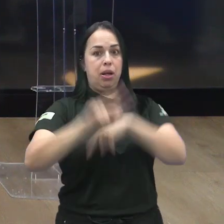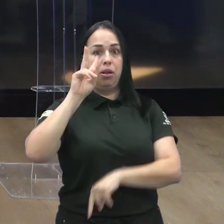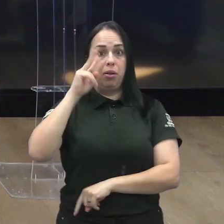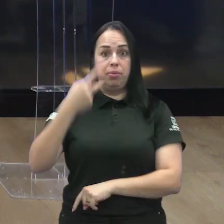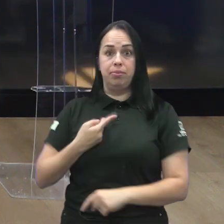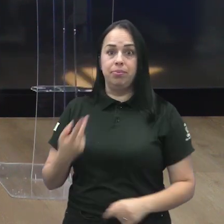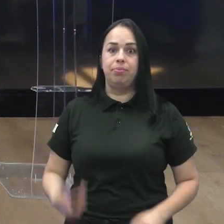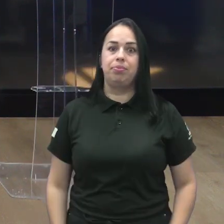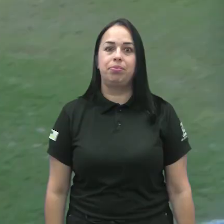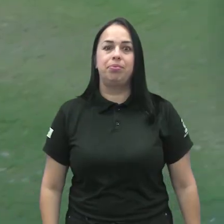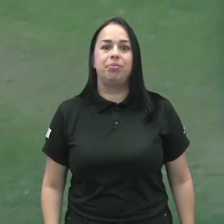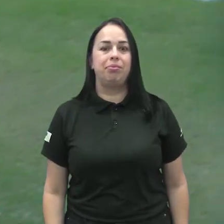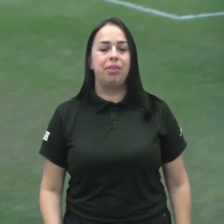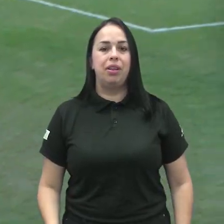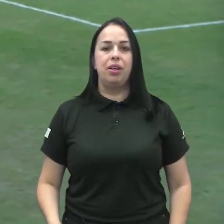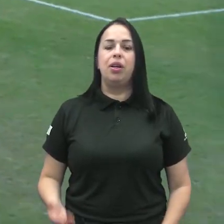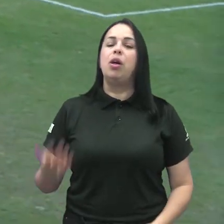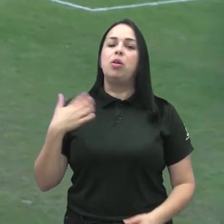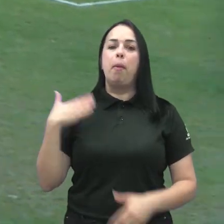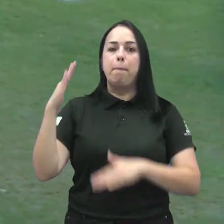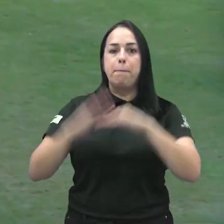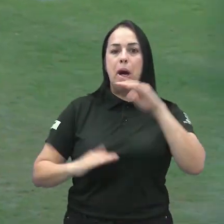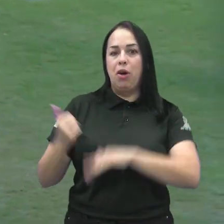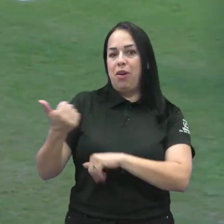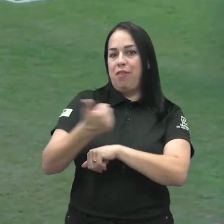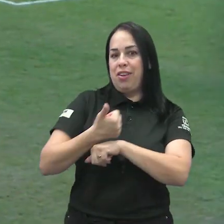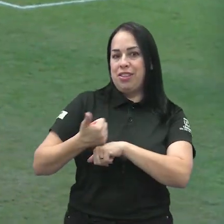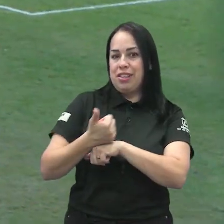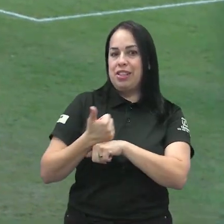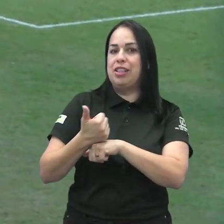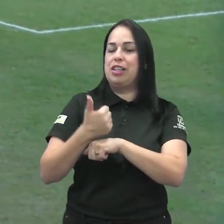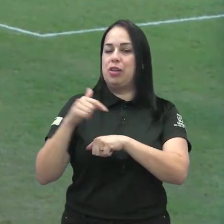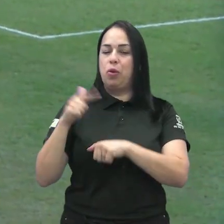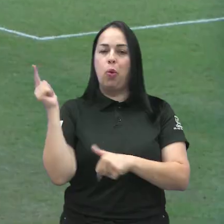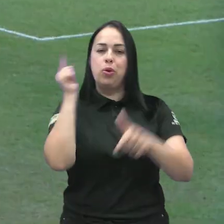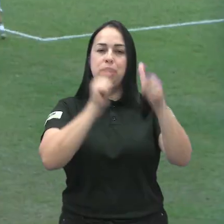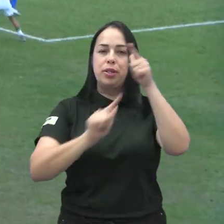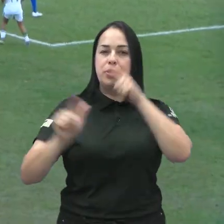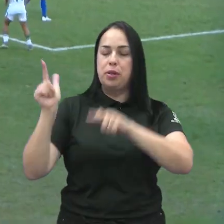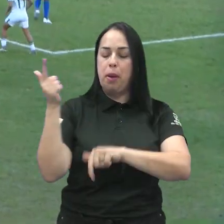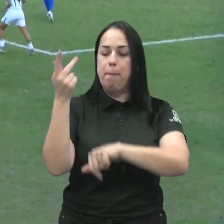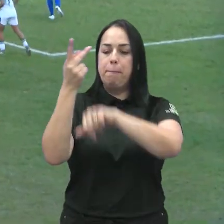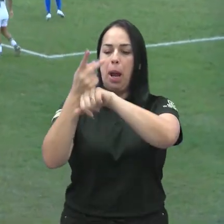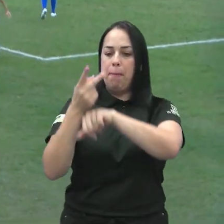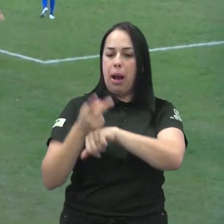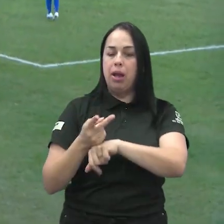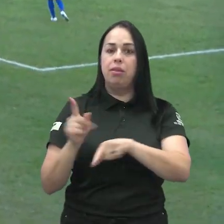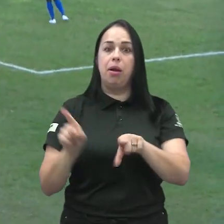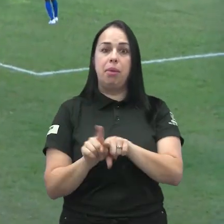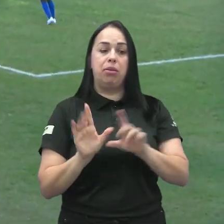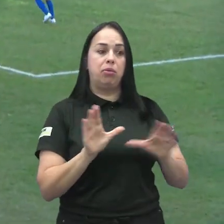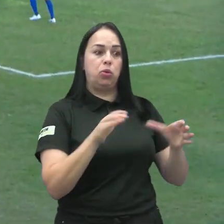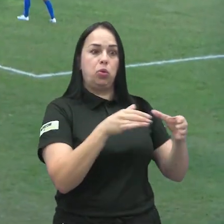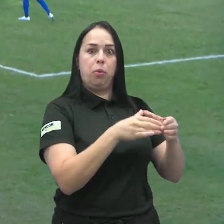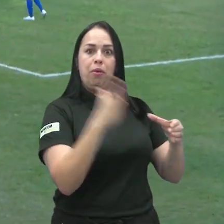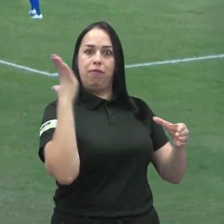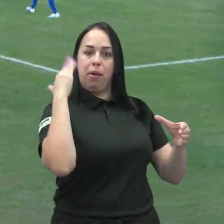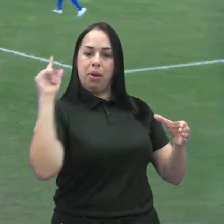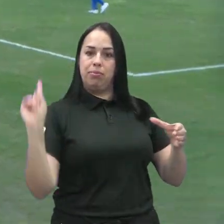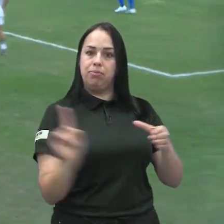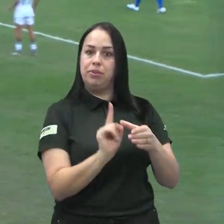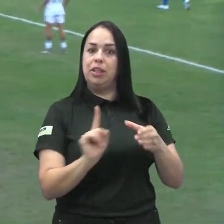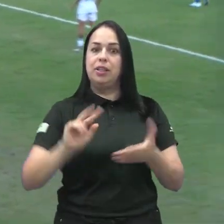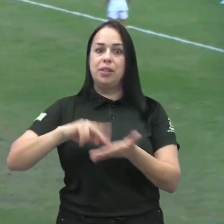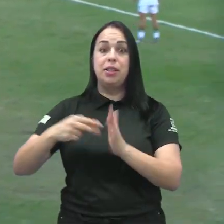e reconhecimento. Ter uma carreira renomada no esporte, com títulos e passagens por grandes clubes, geralmente